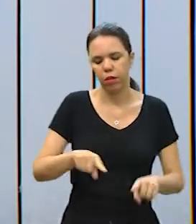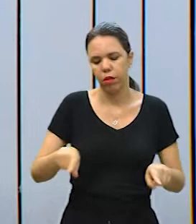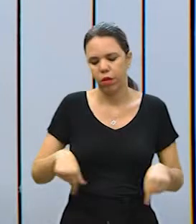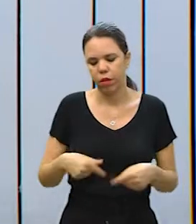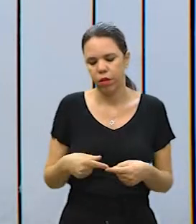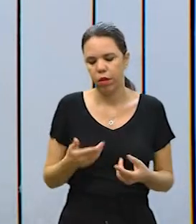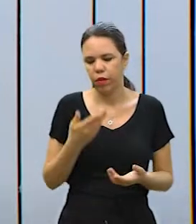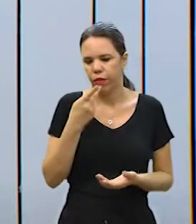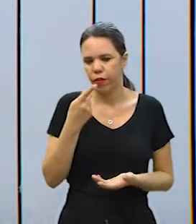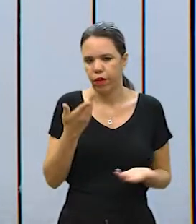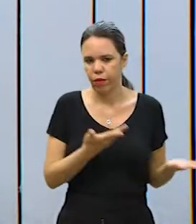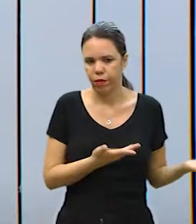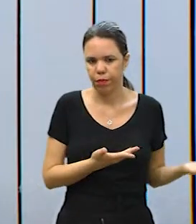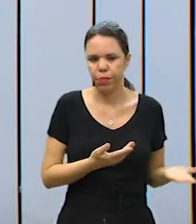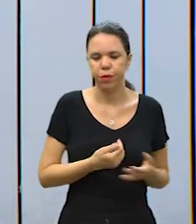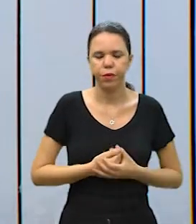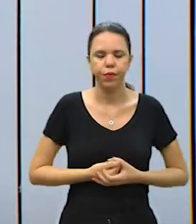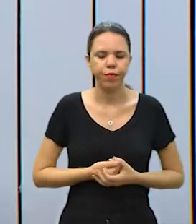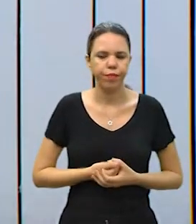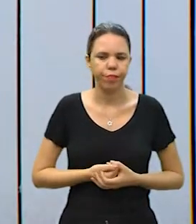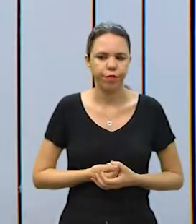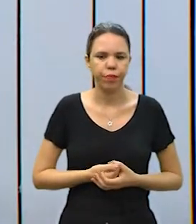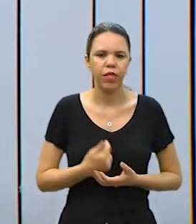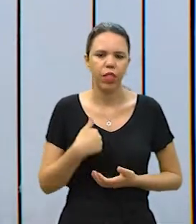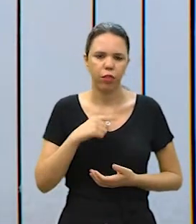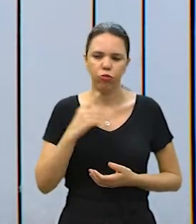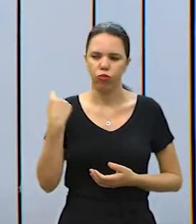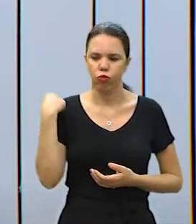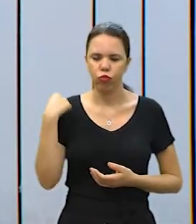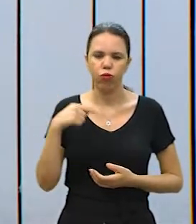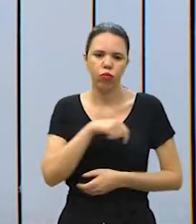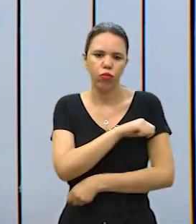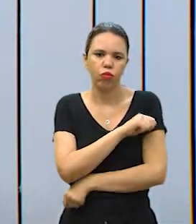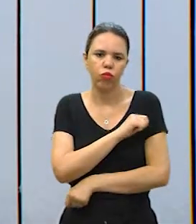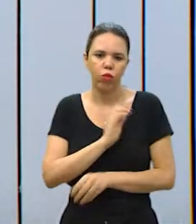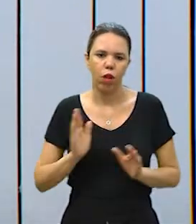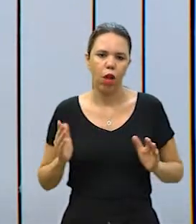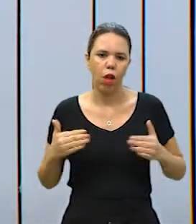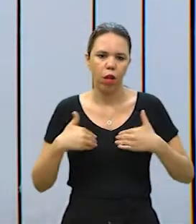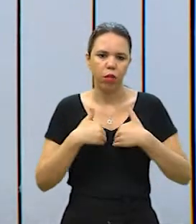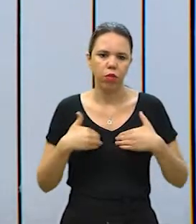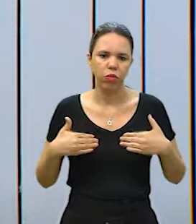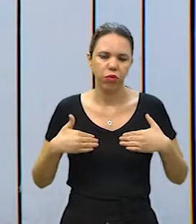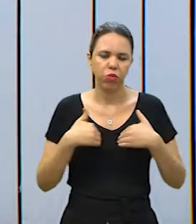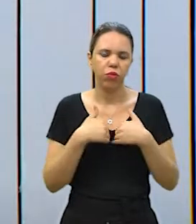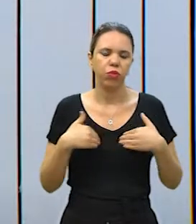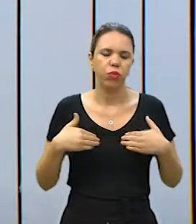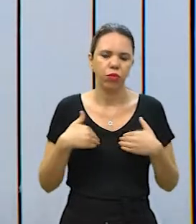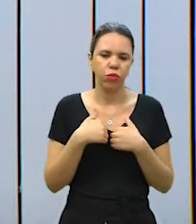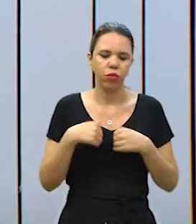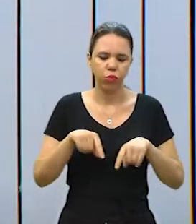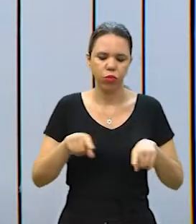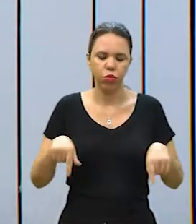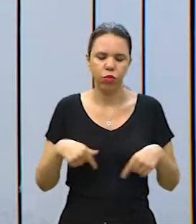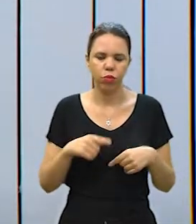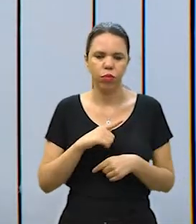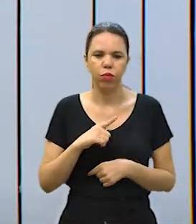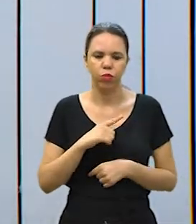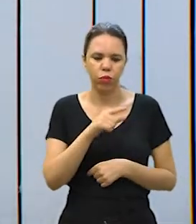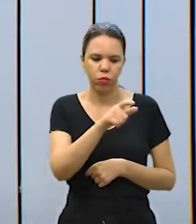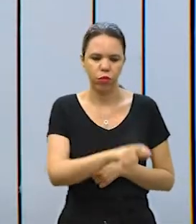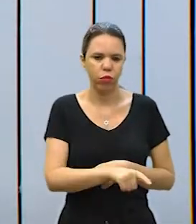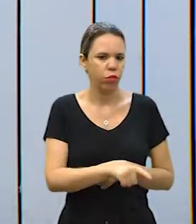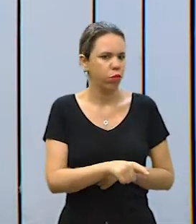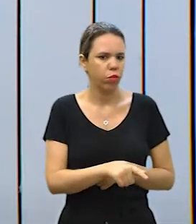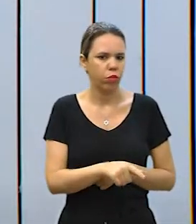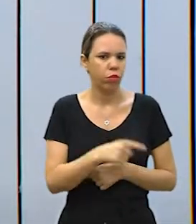como a Solange falou, eu tinha uma aluna com autismo na sala e